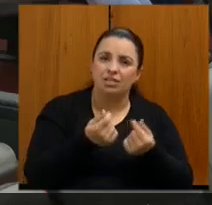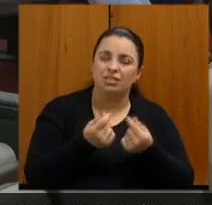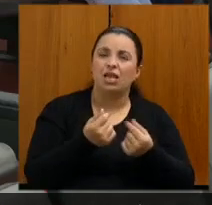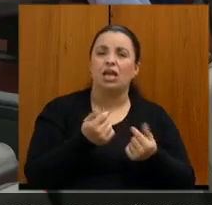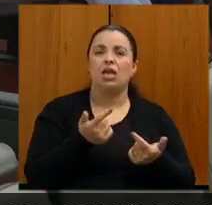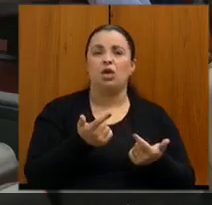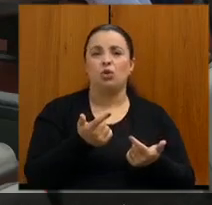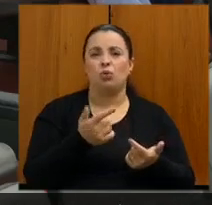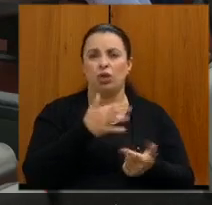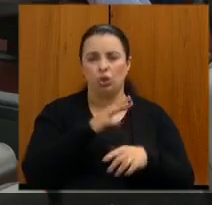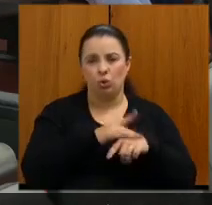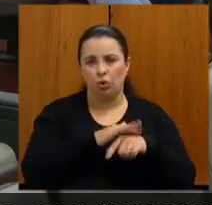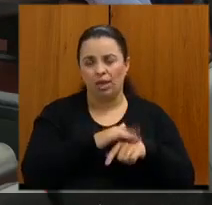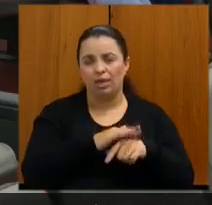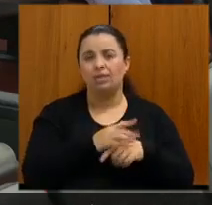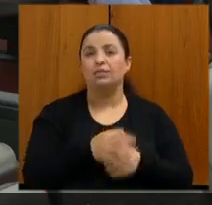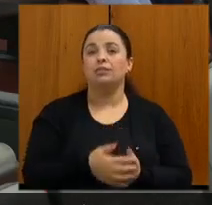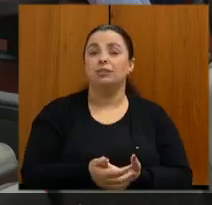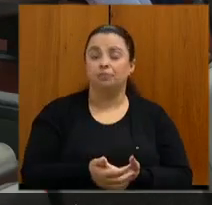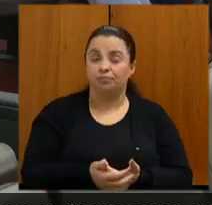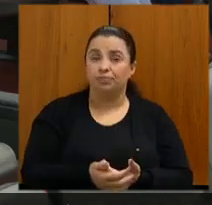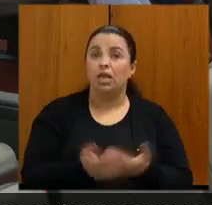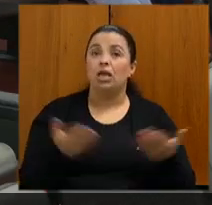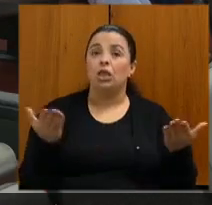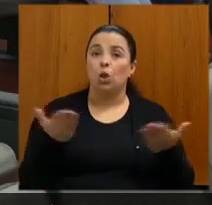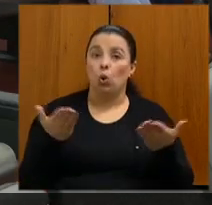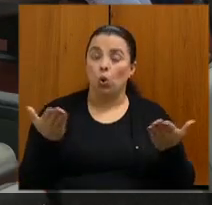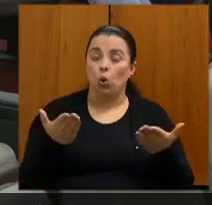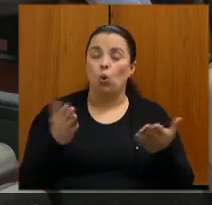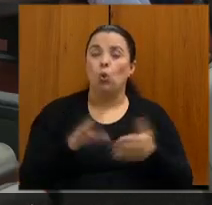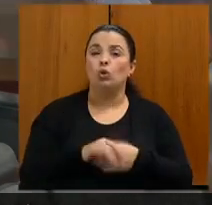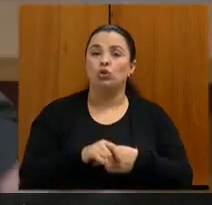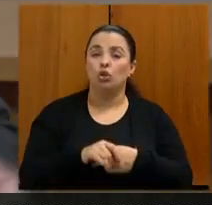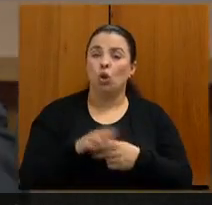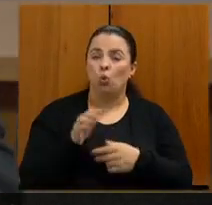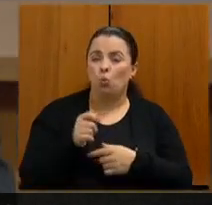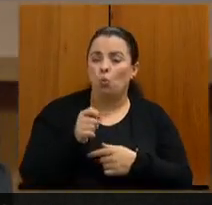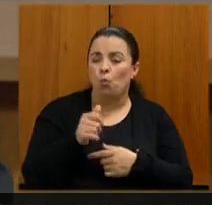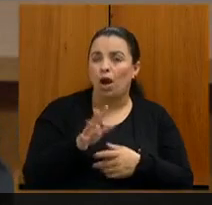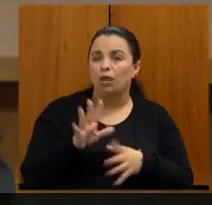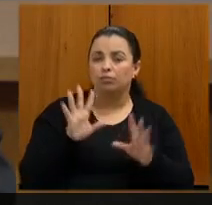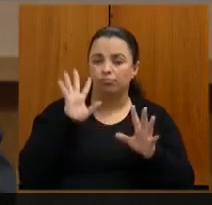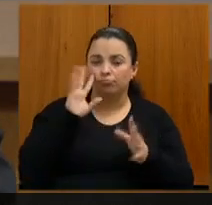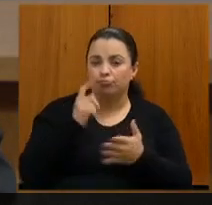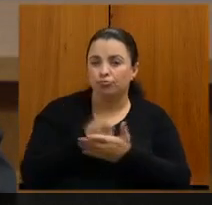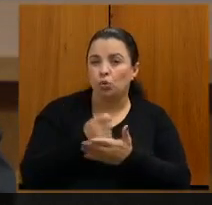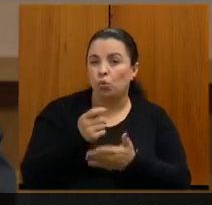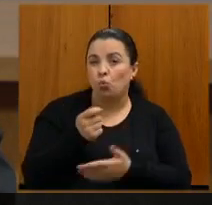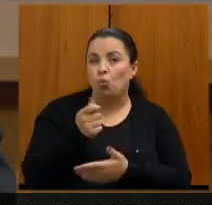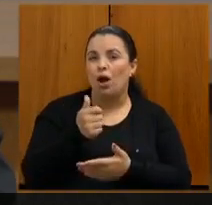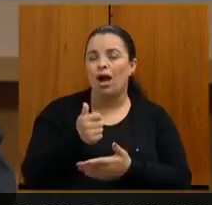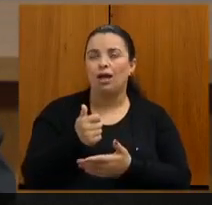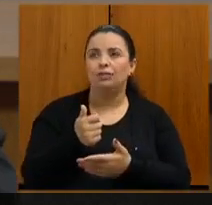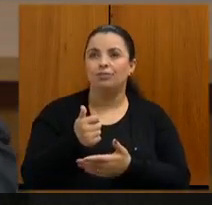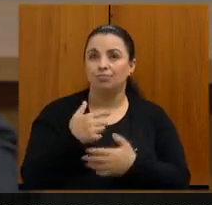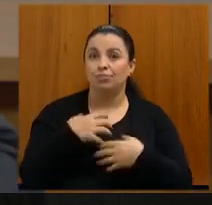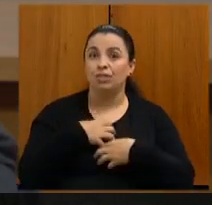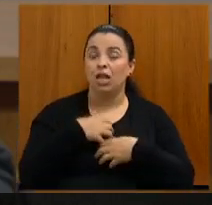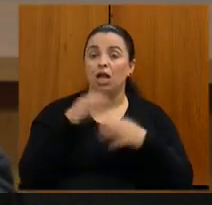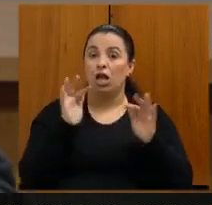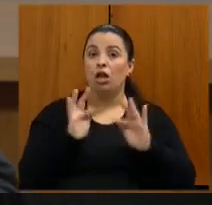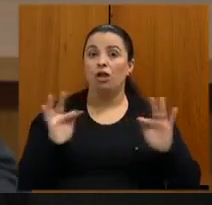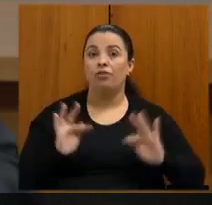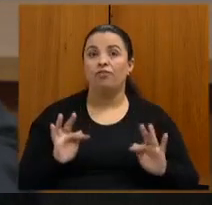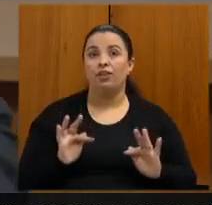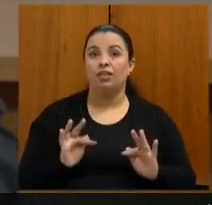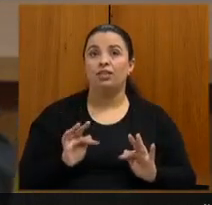da academia Então hoje foi lá felizmente nós estamos caminhando por um desfecho muito satisfatório que